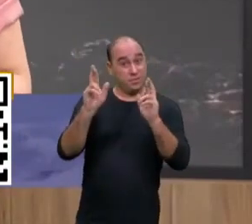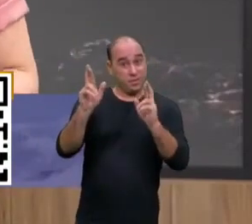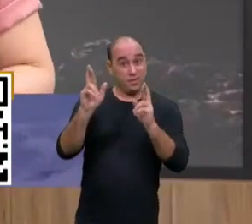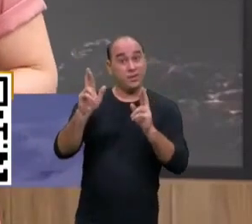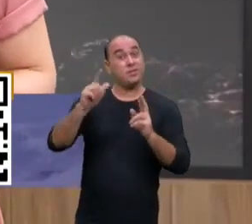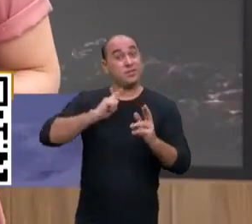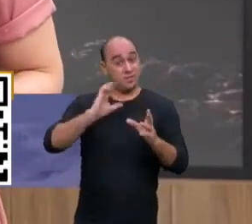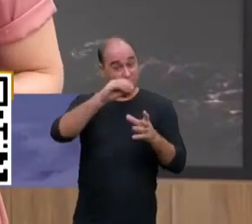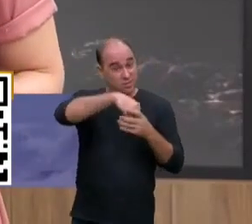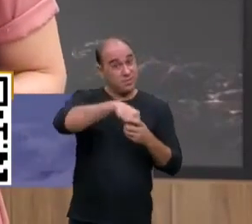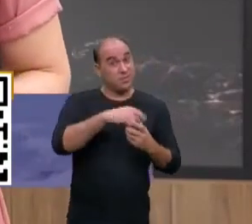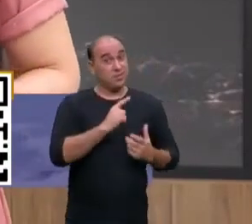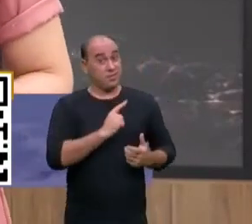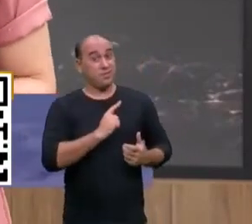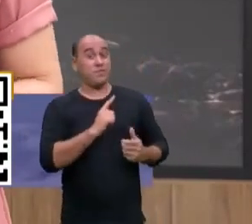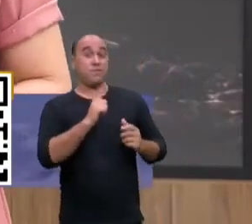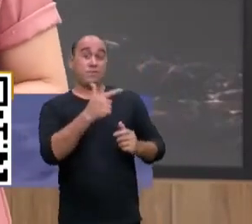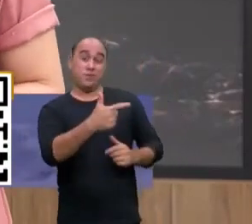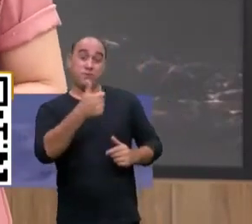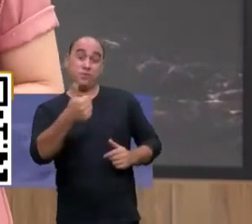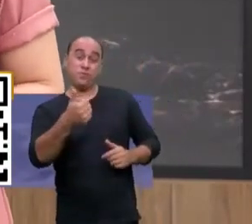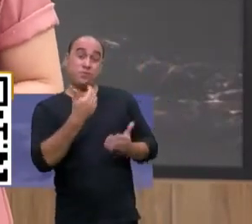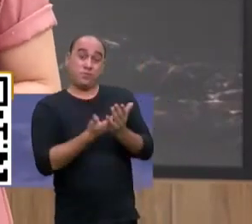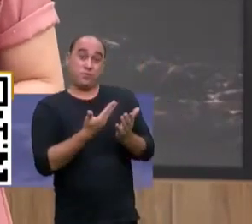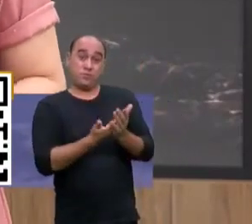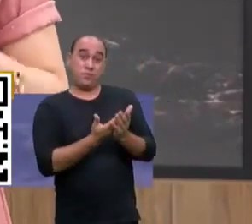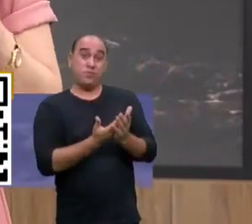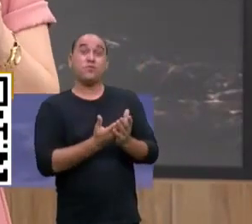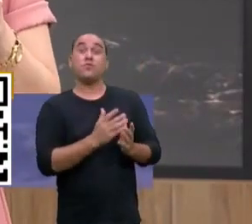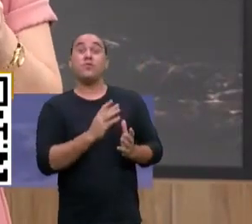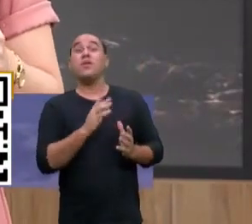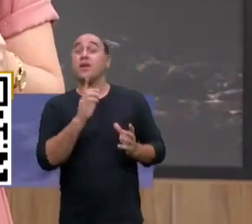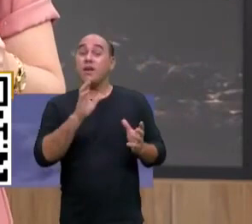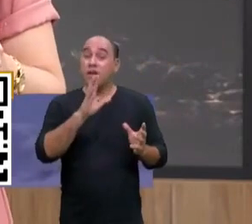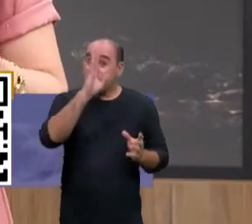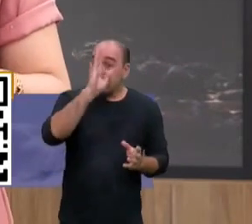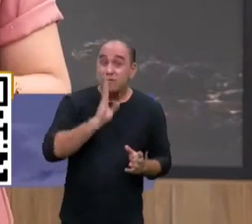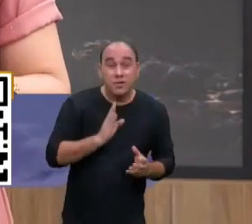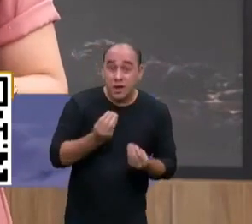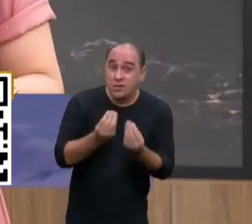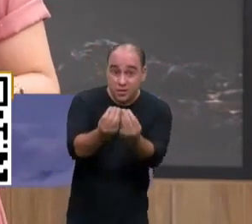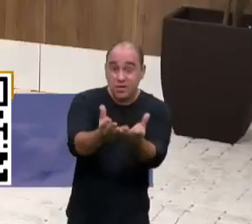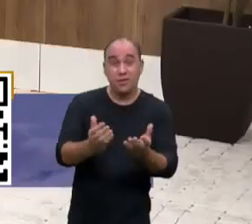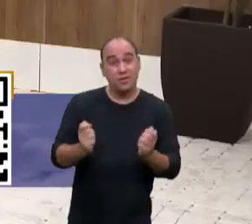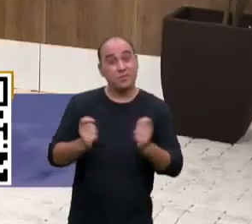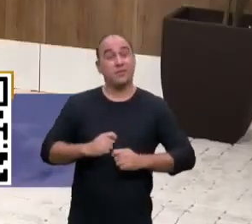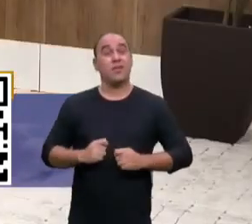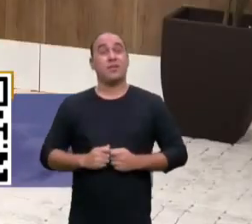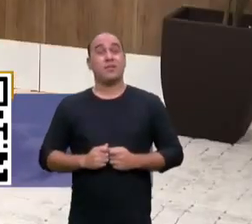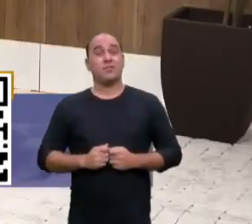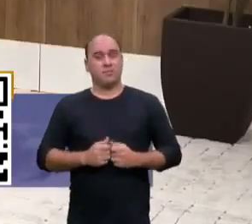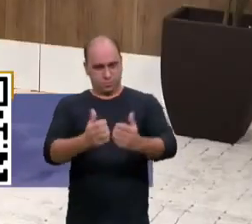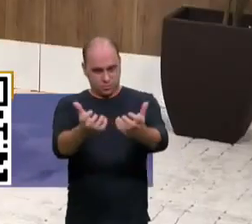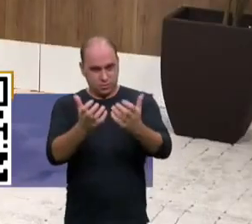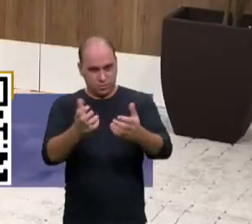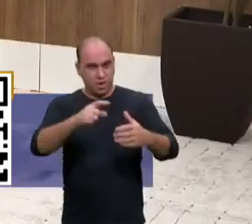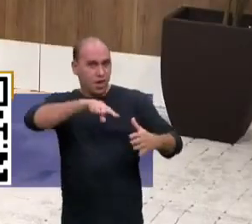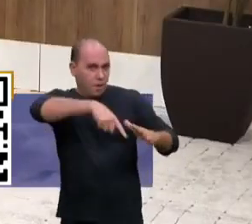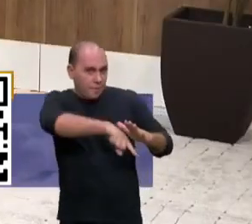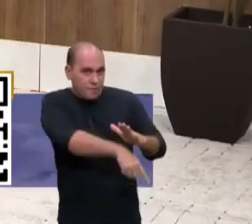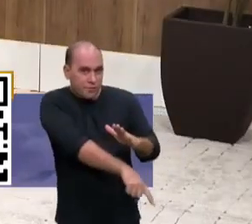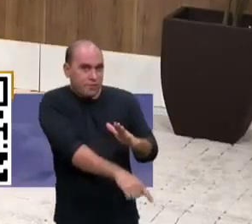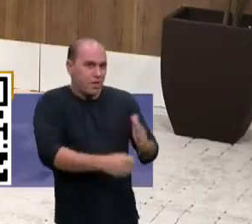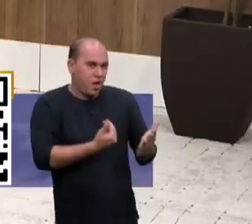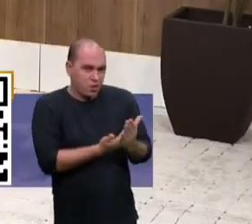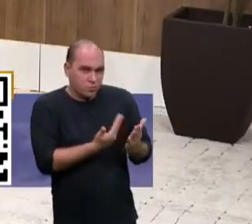contém os 21 estudos que o pastor Luis Está apresentando aqui e ele é de graça para você se você quiser se aprofundar